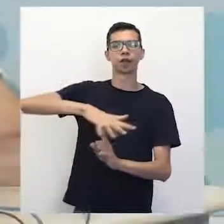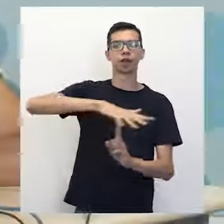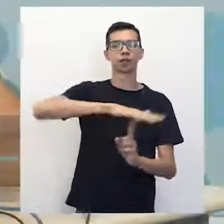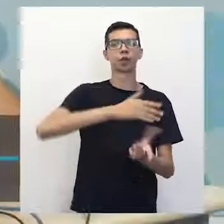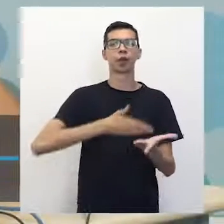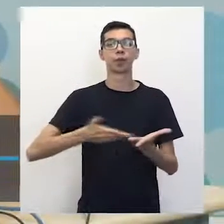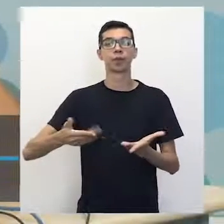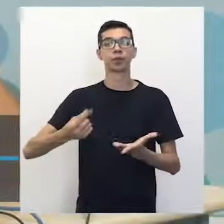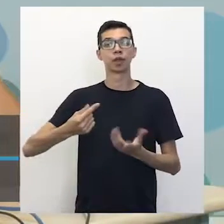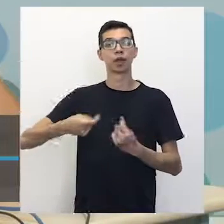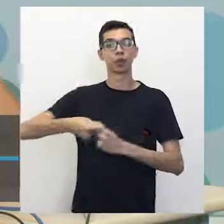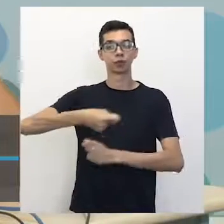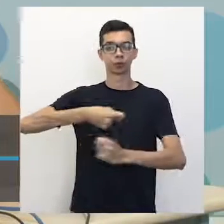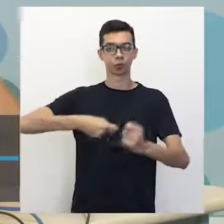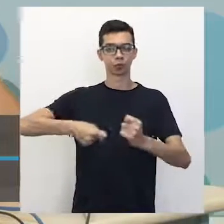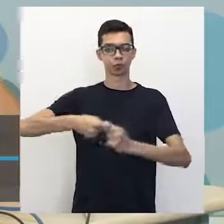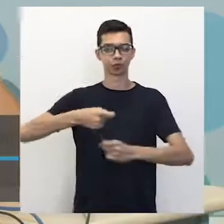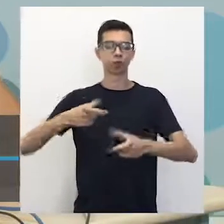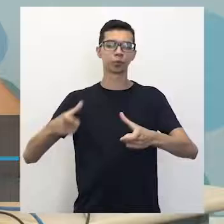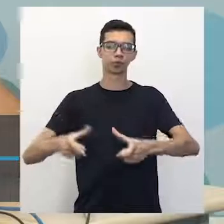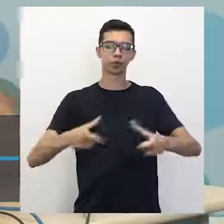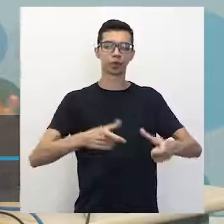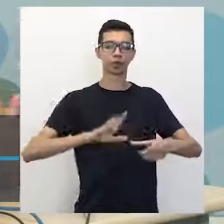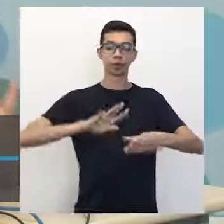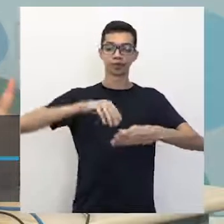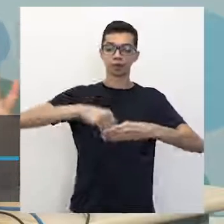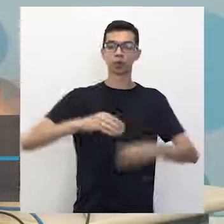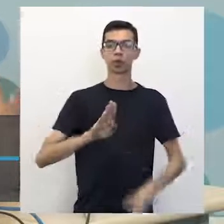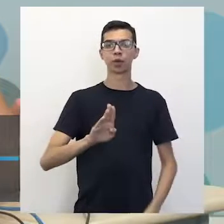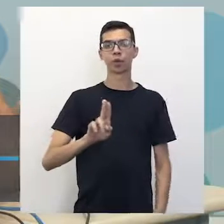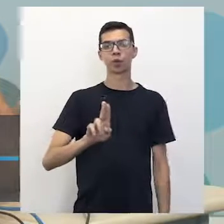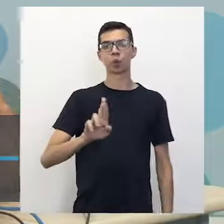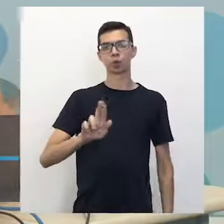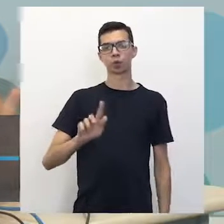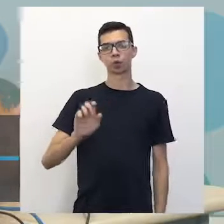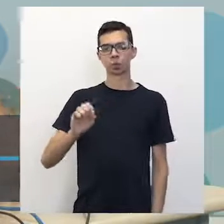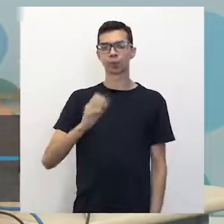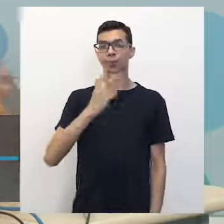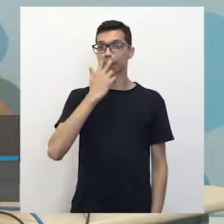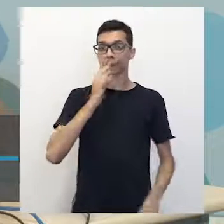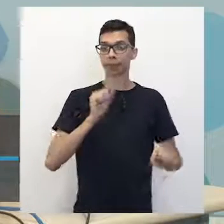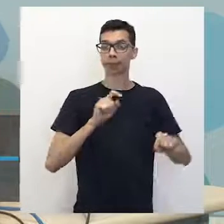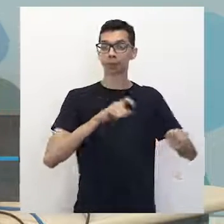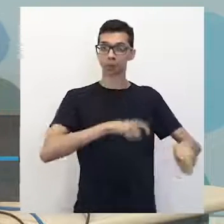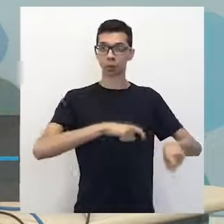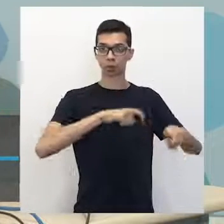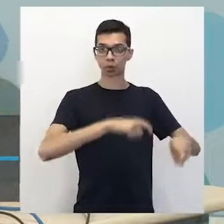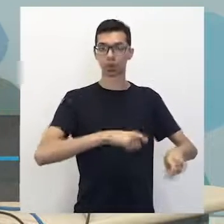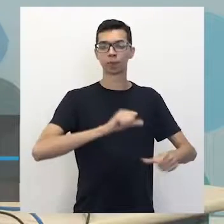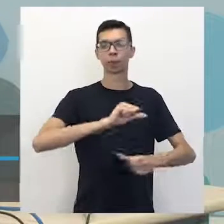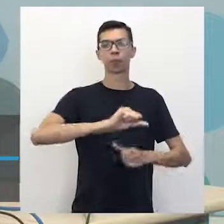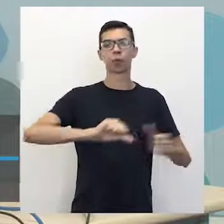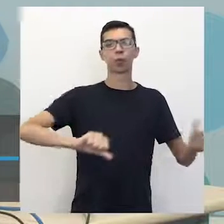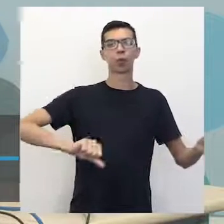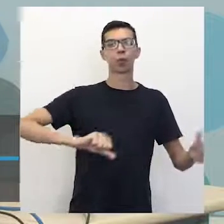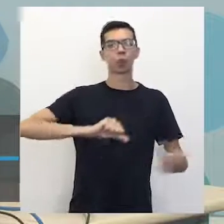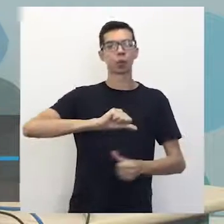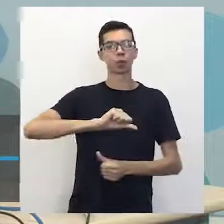econômica dentro desses chamados burgos, ou seja, aquela estrutura rural, aos poucos vai se transformando numa